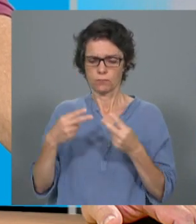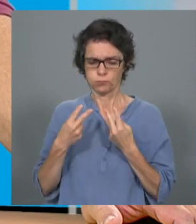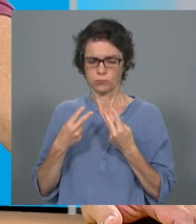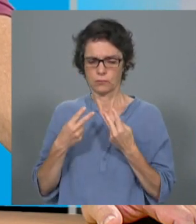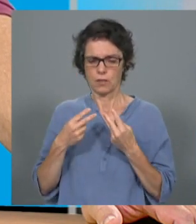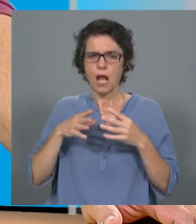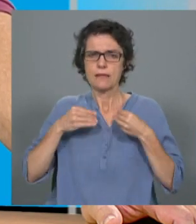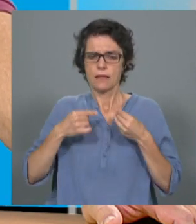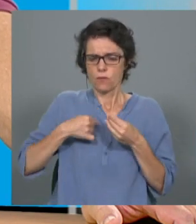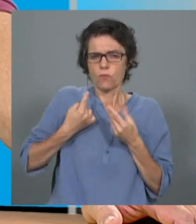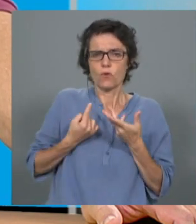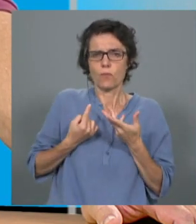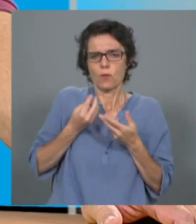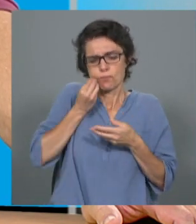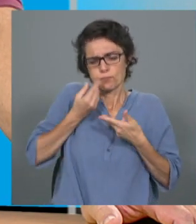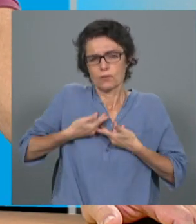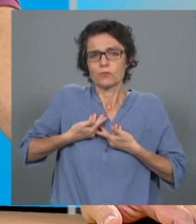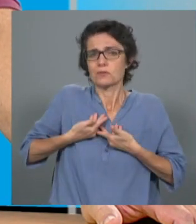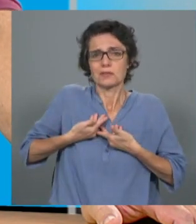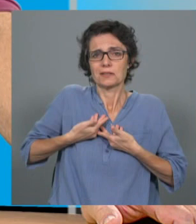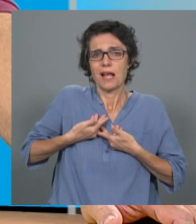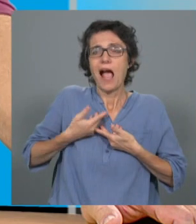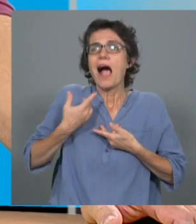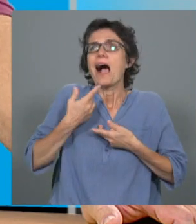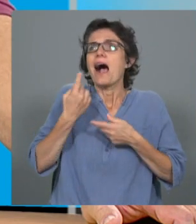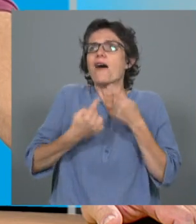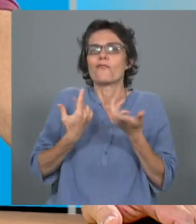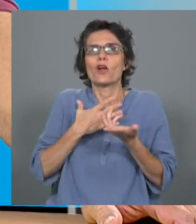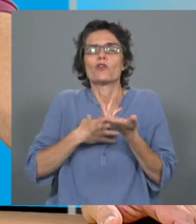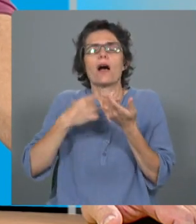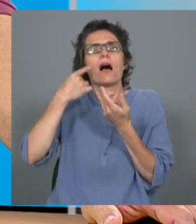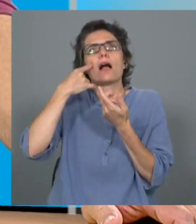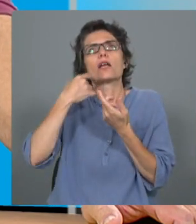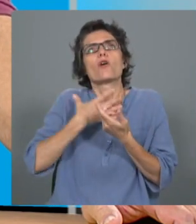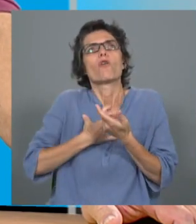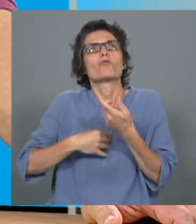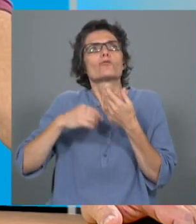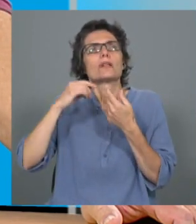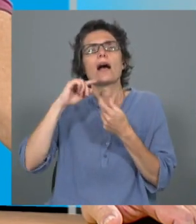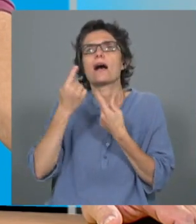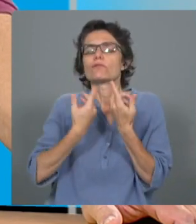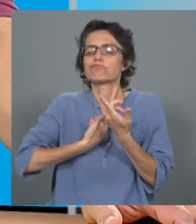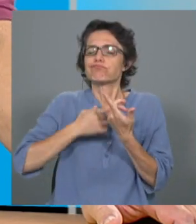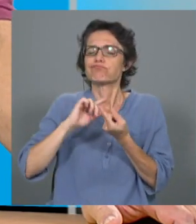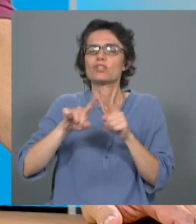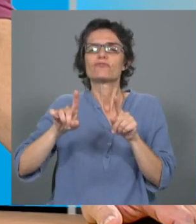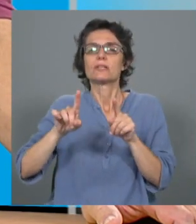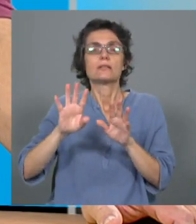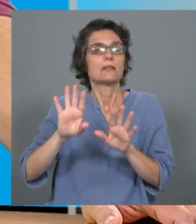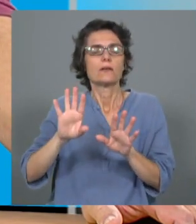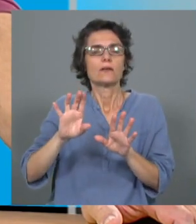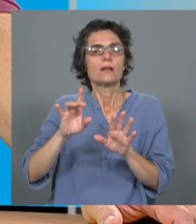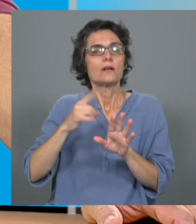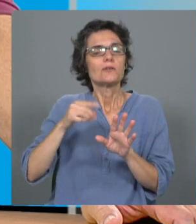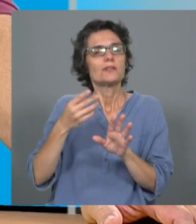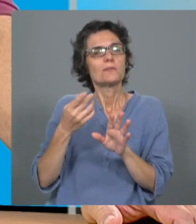somos. Nós não somos quem muitas vezes gostaríamos de ser. Aceitar as nossas qualidades, mas também as nossas limitações e